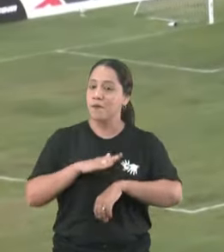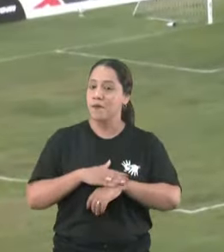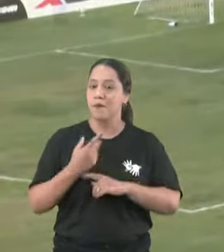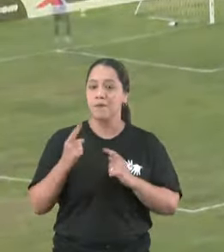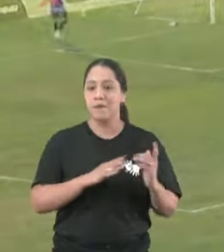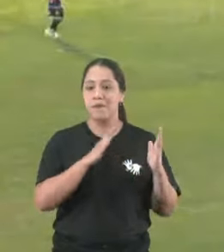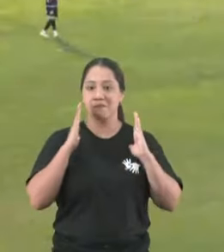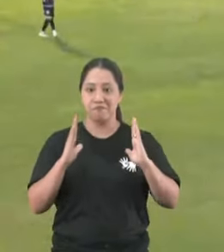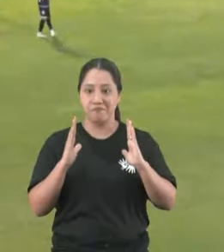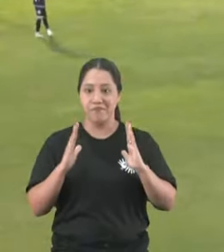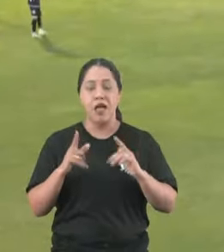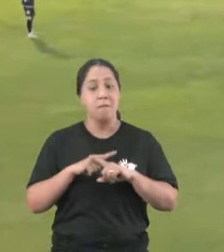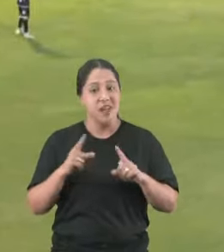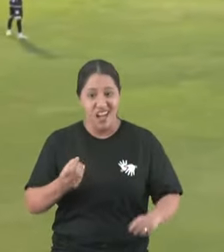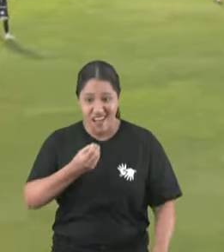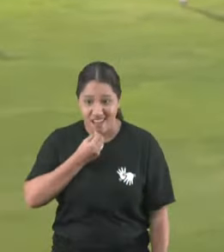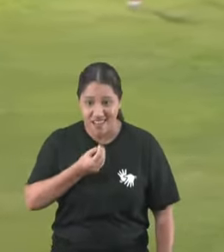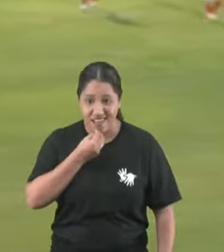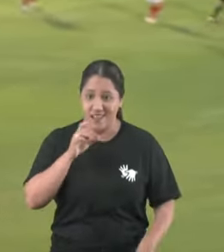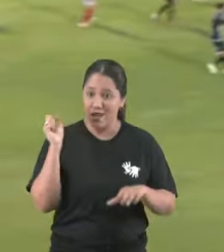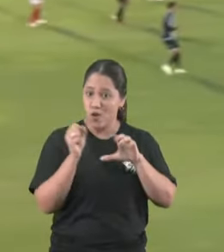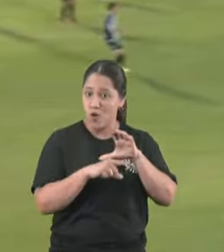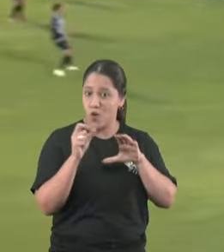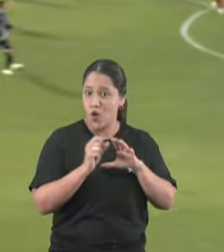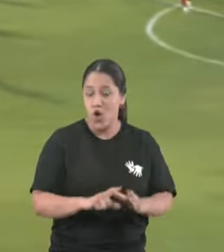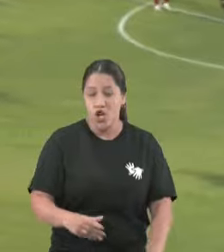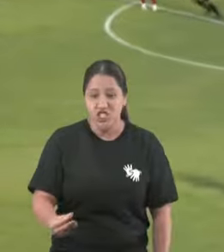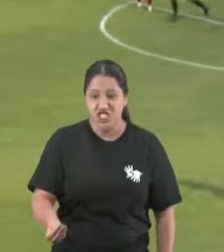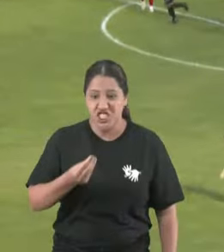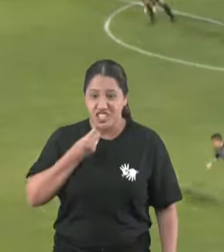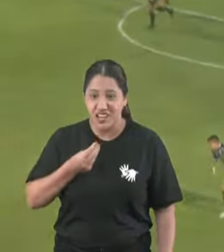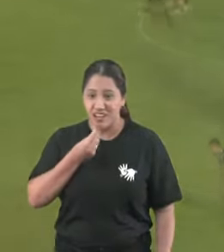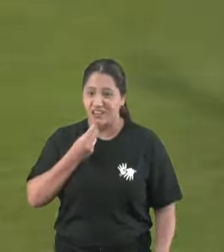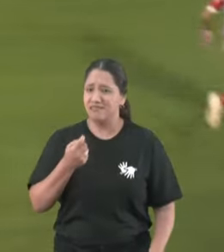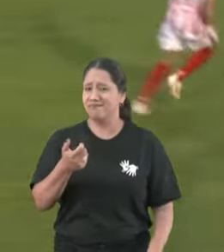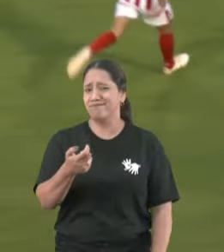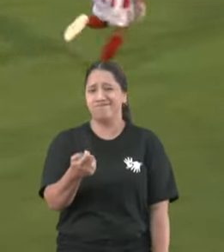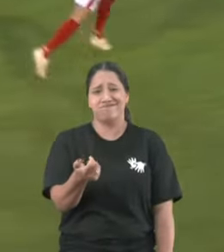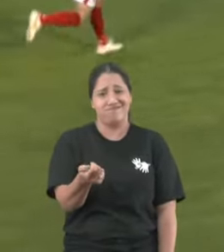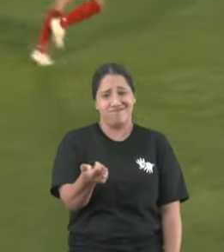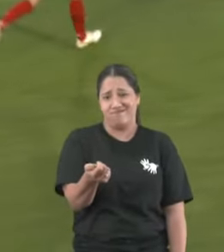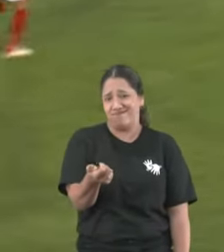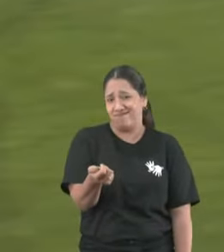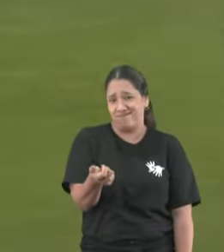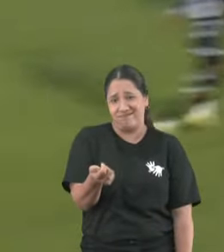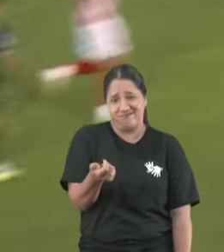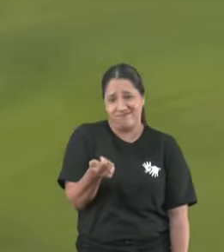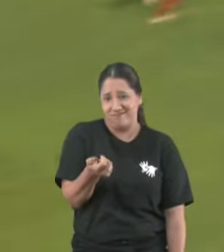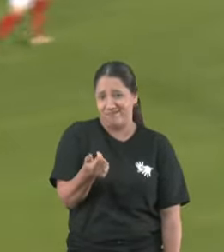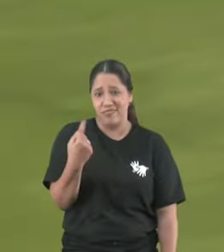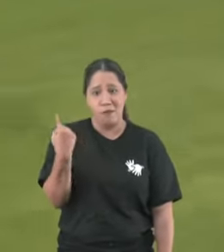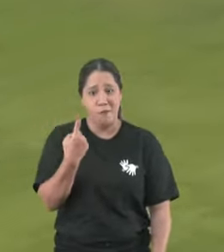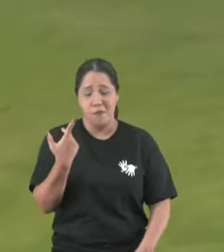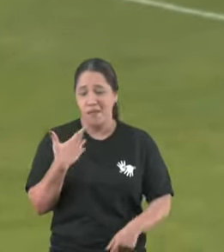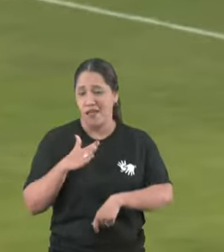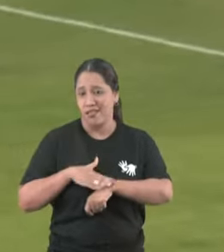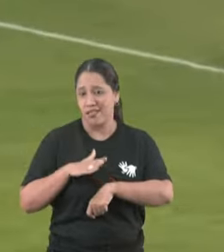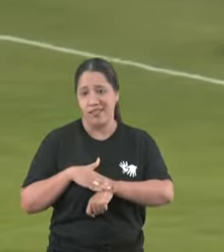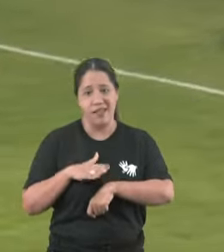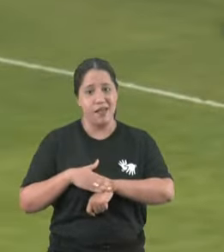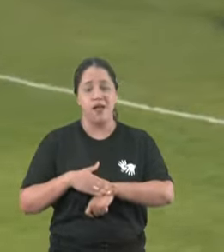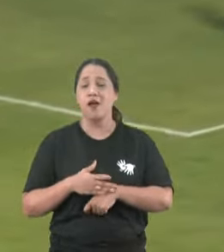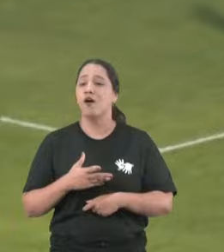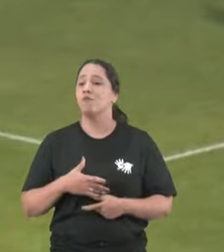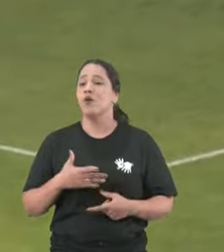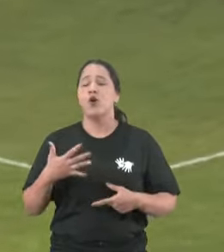de oportunidades de gol, de chances de gol, muito pouco nesse primeiro tempo. Um jogo mais travado